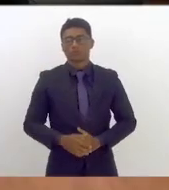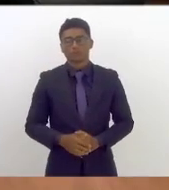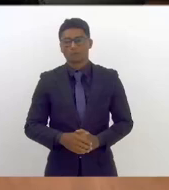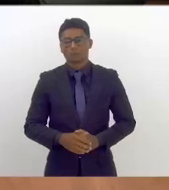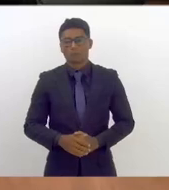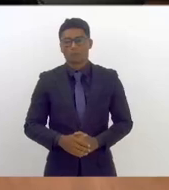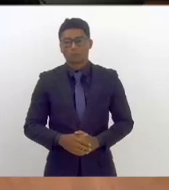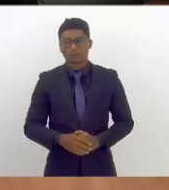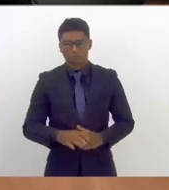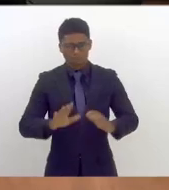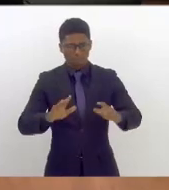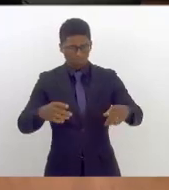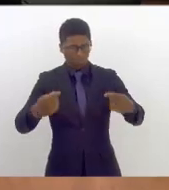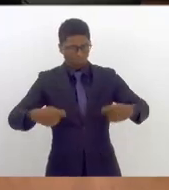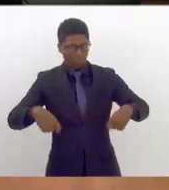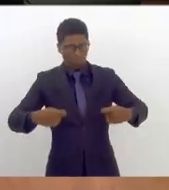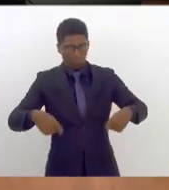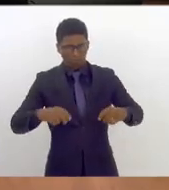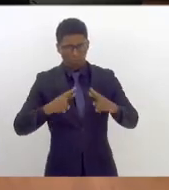Mas é necessário a...